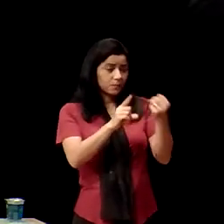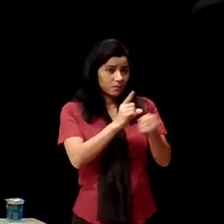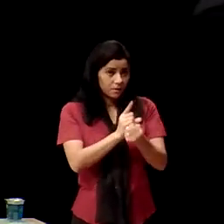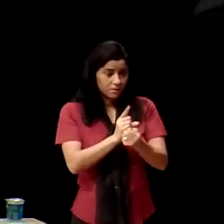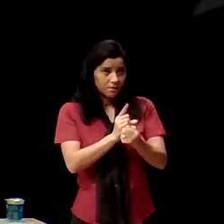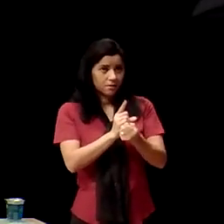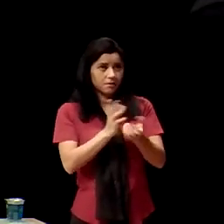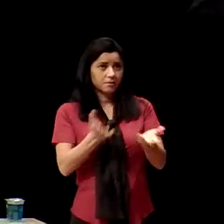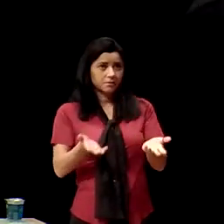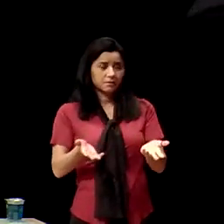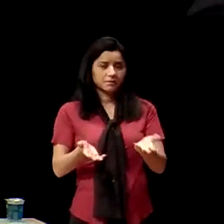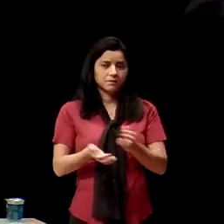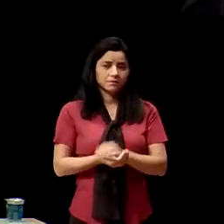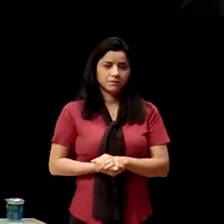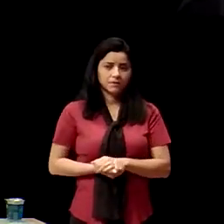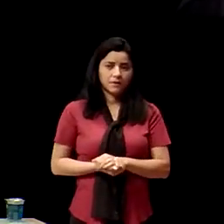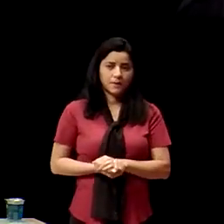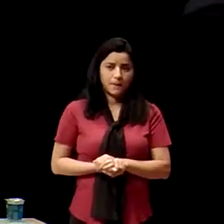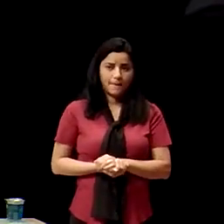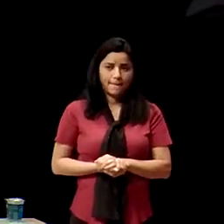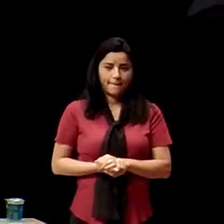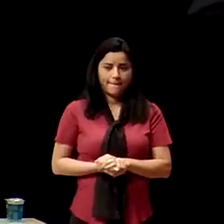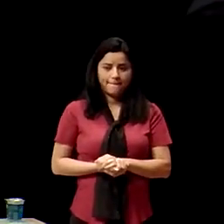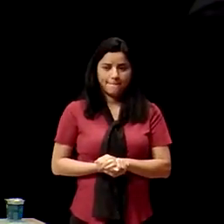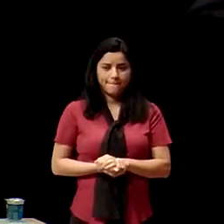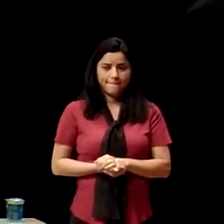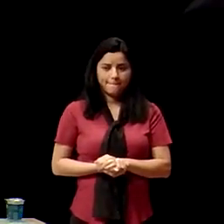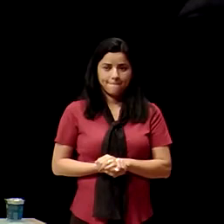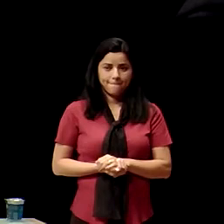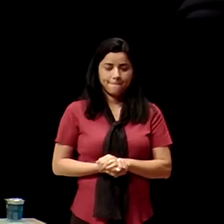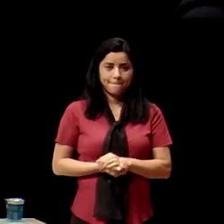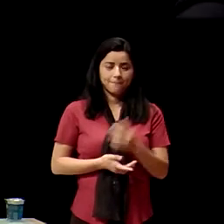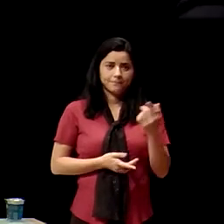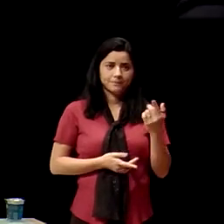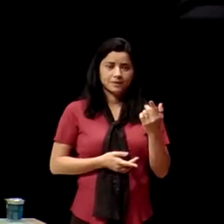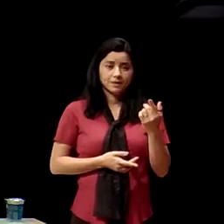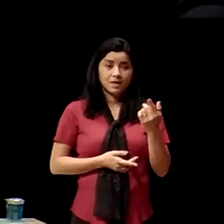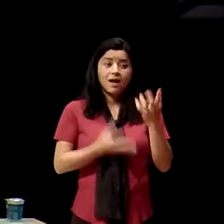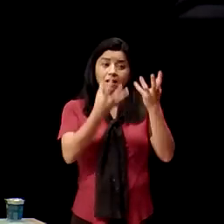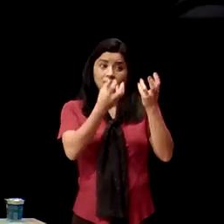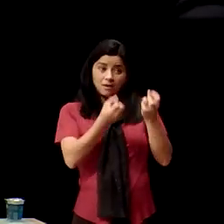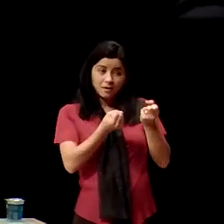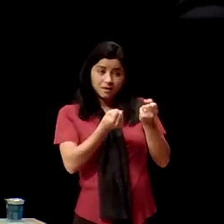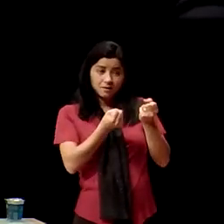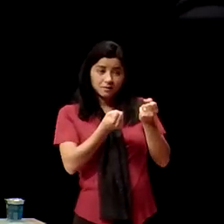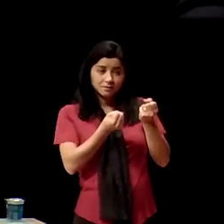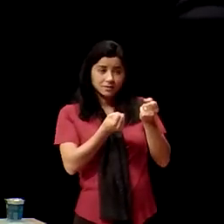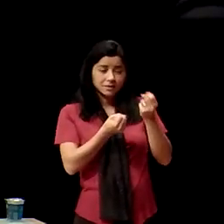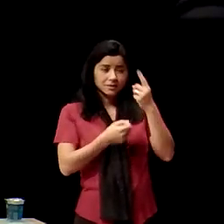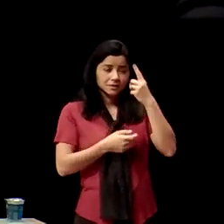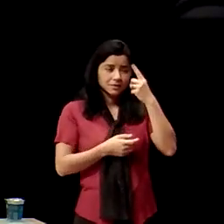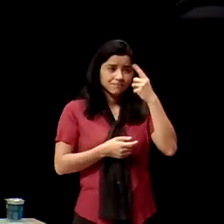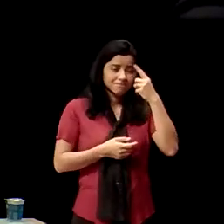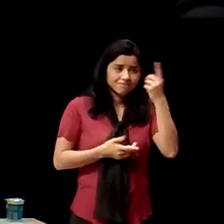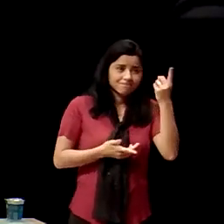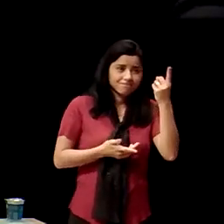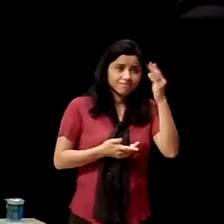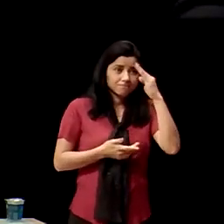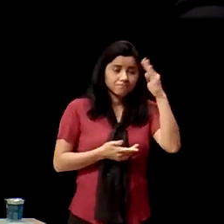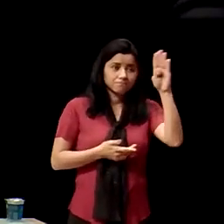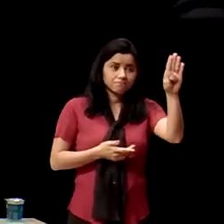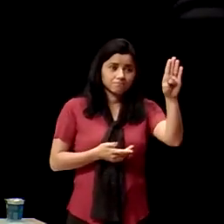social concerns the key ideas. Leva em consideração essas ideias